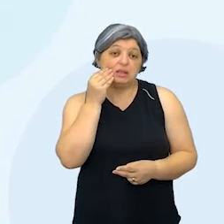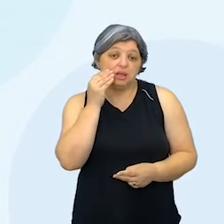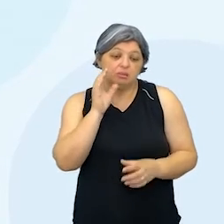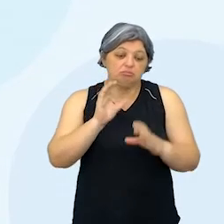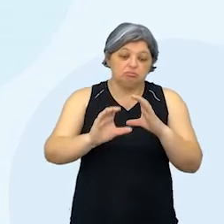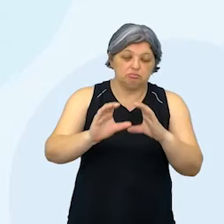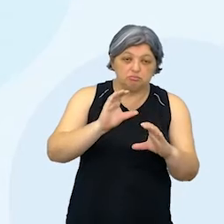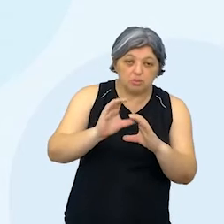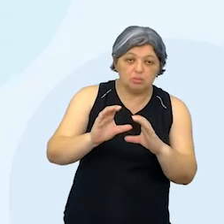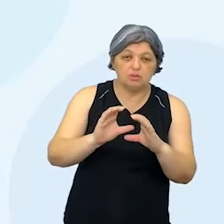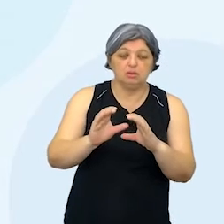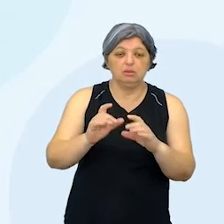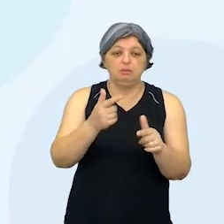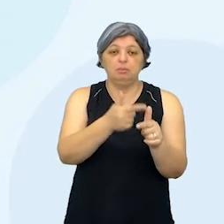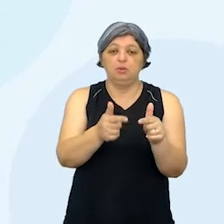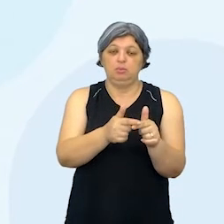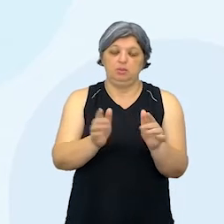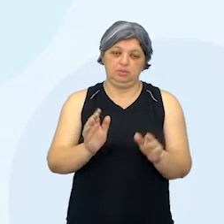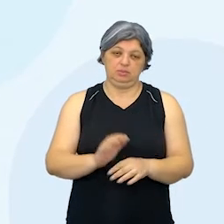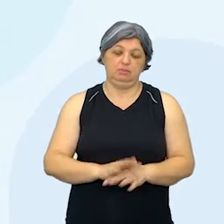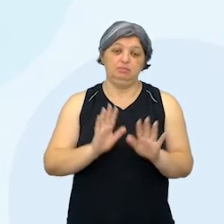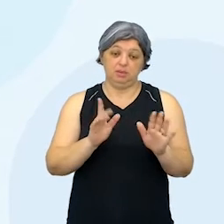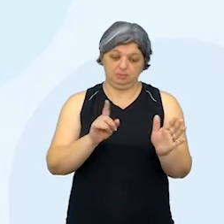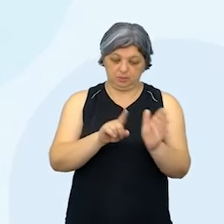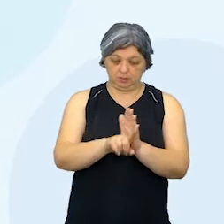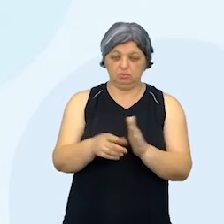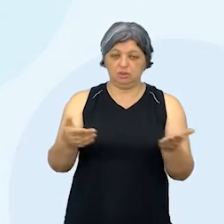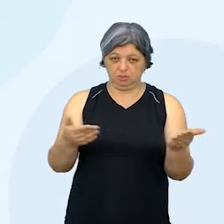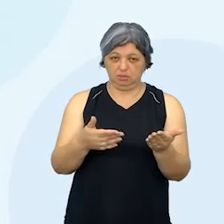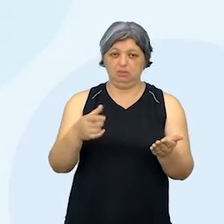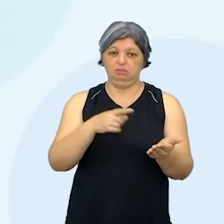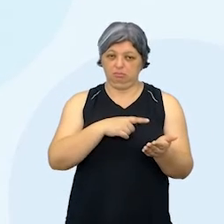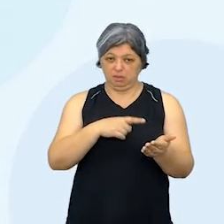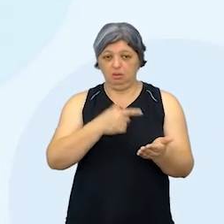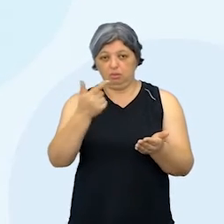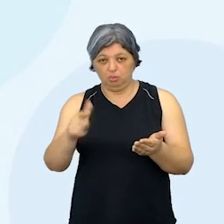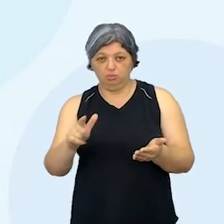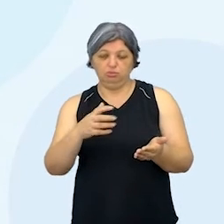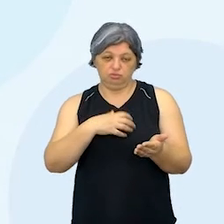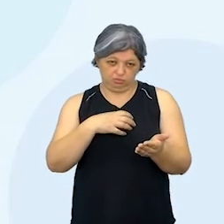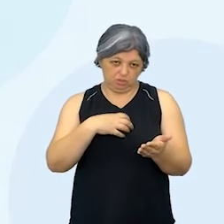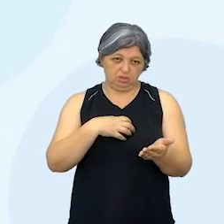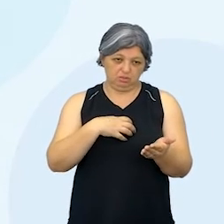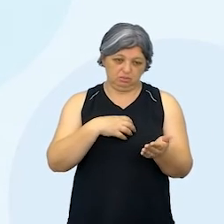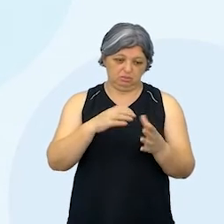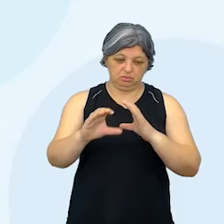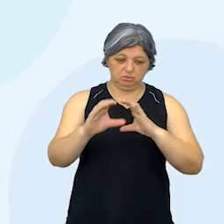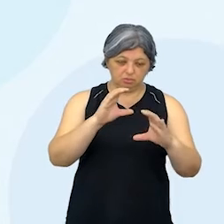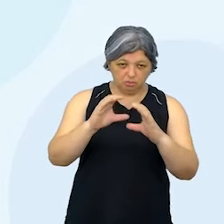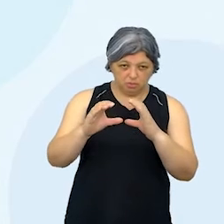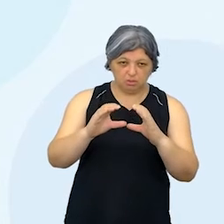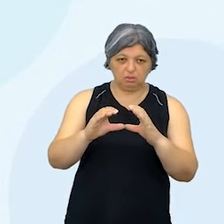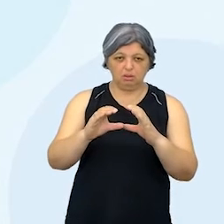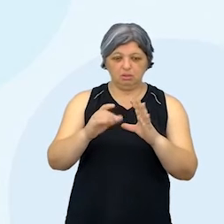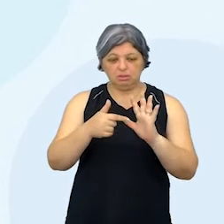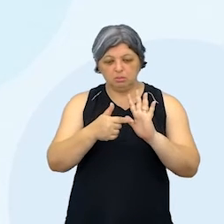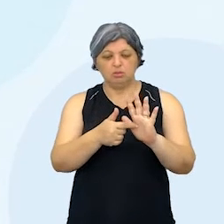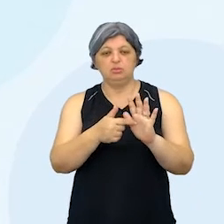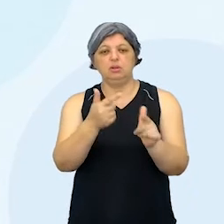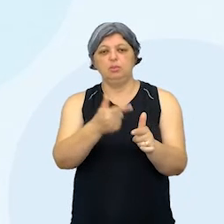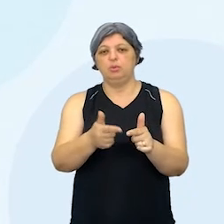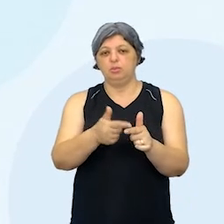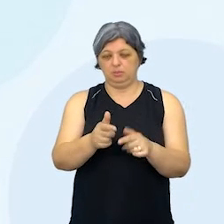problema, mas a gente pergunta agora para vocês. Existem outras formas de comunicar esse mesmo